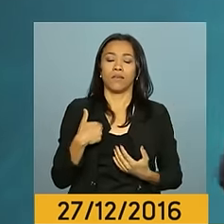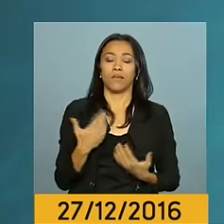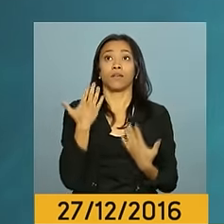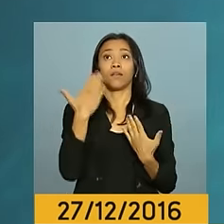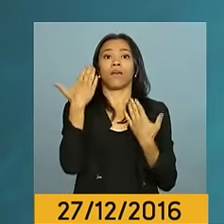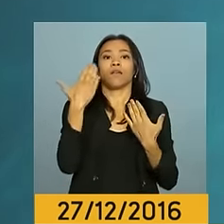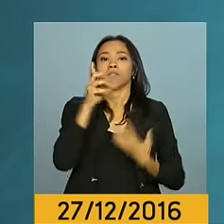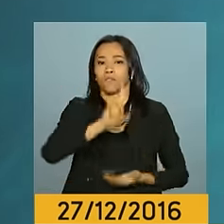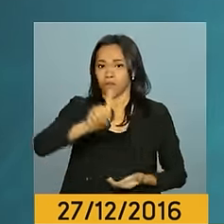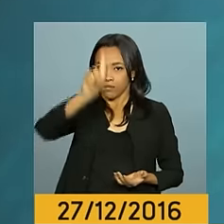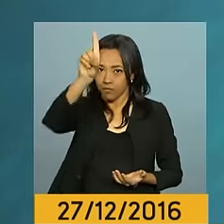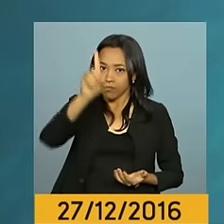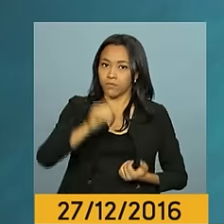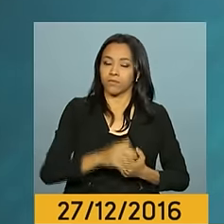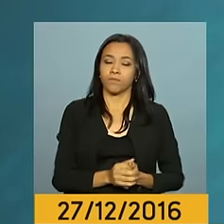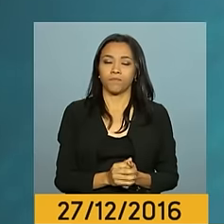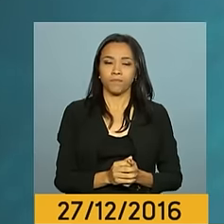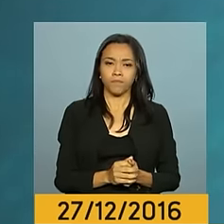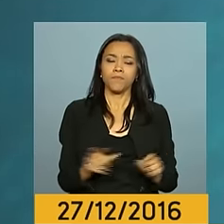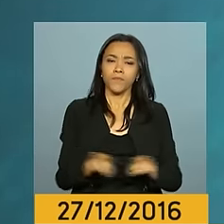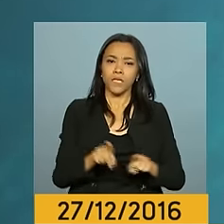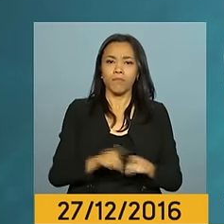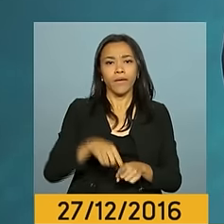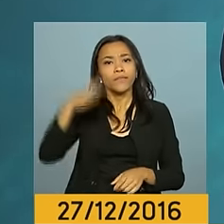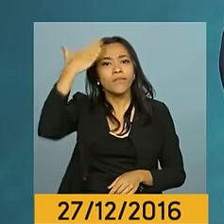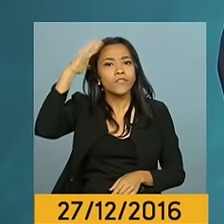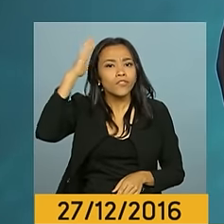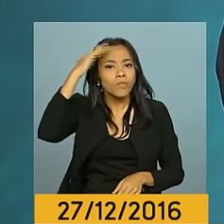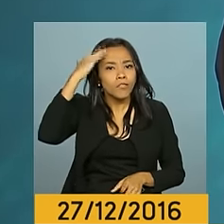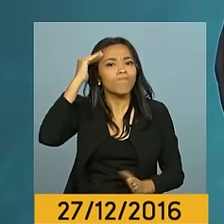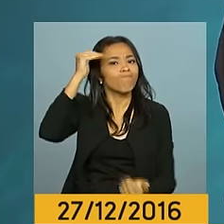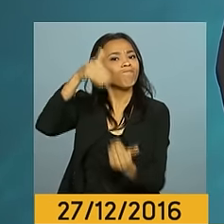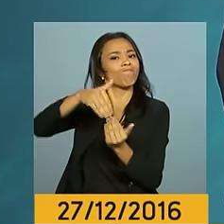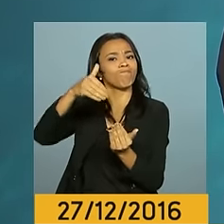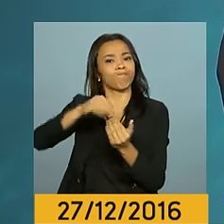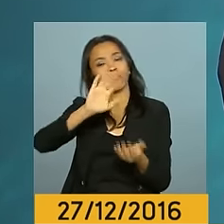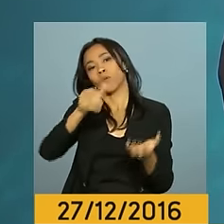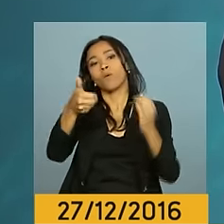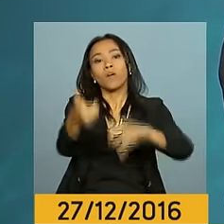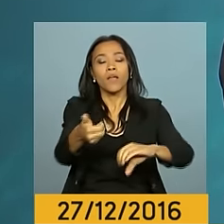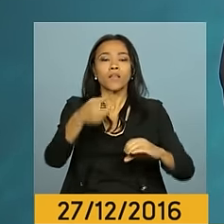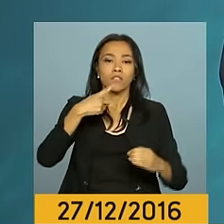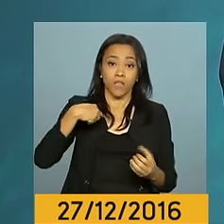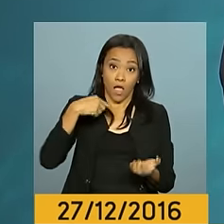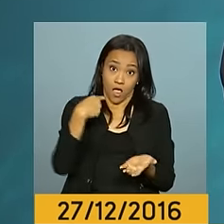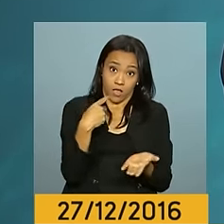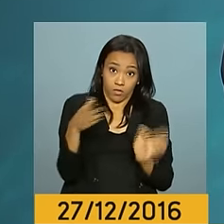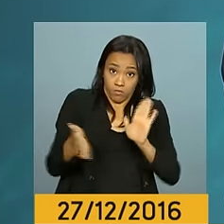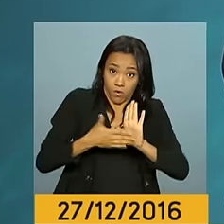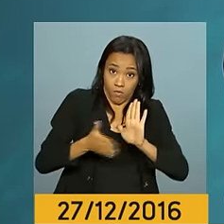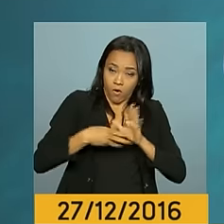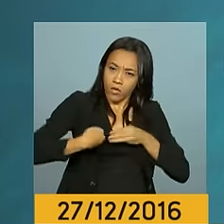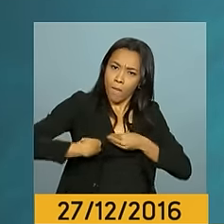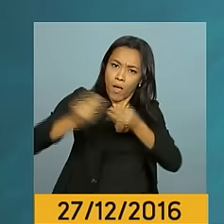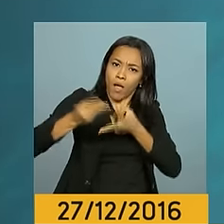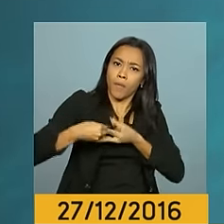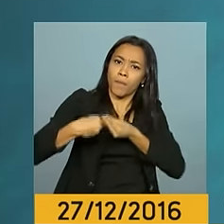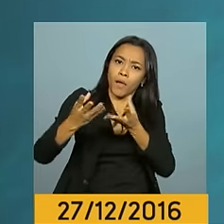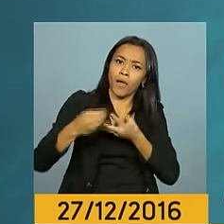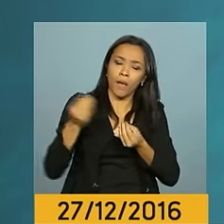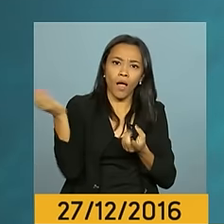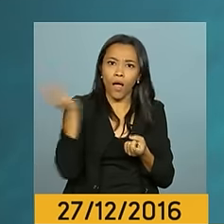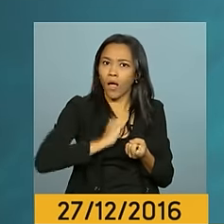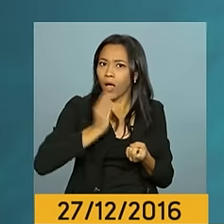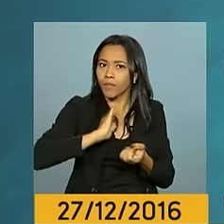E graças à compreensão do congresso nacional medidas que nós temos mandado para lá T sido